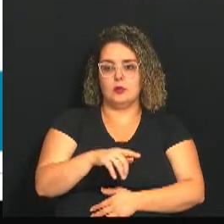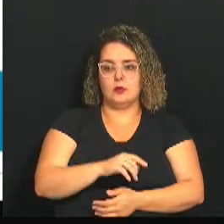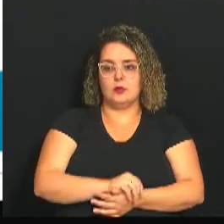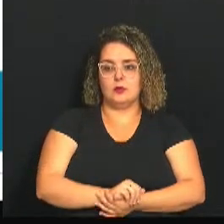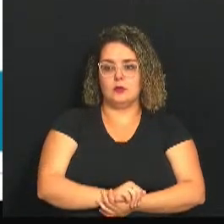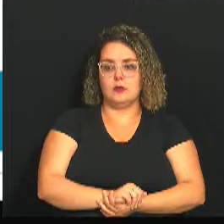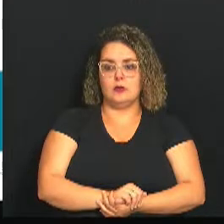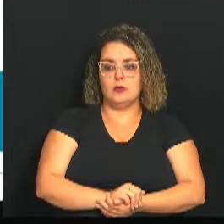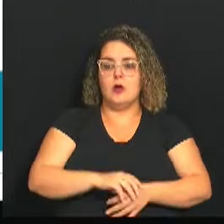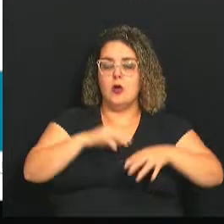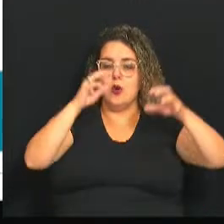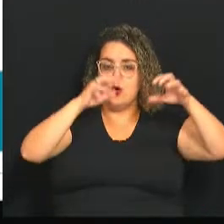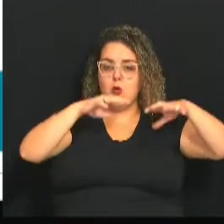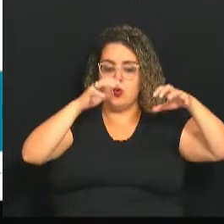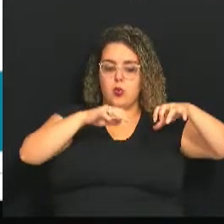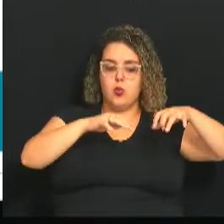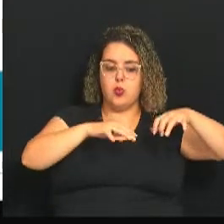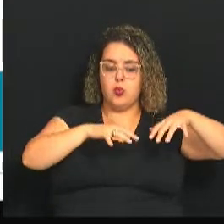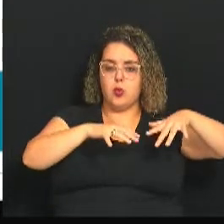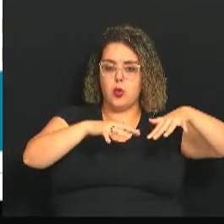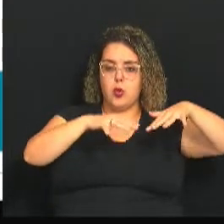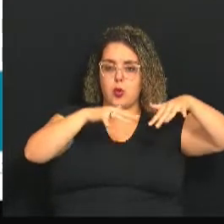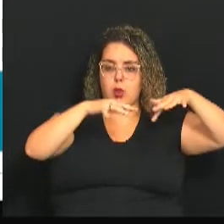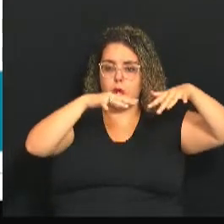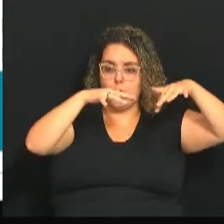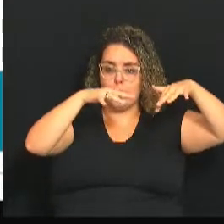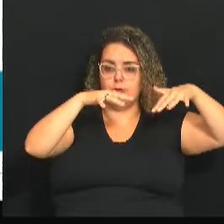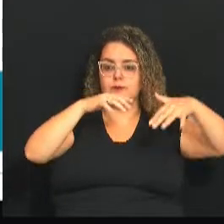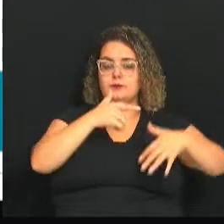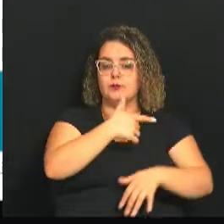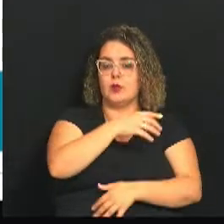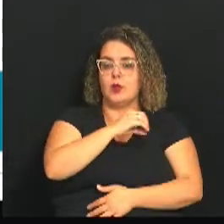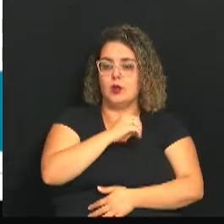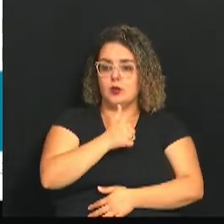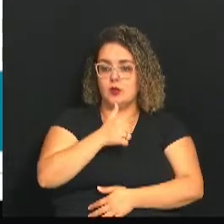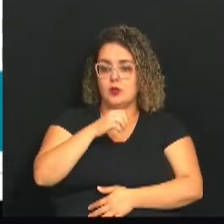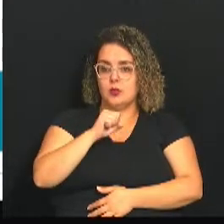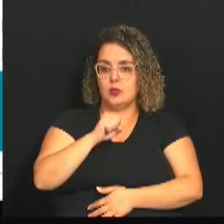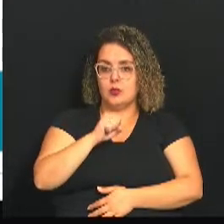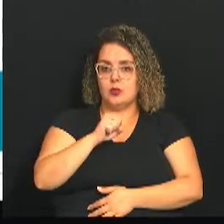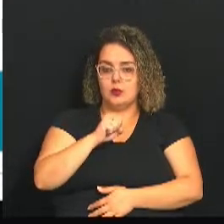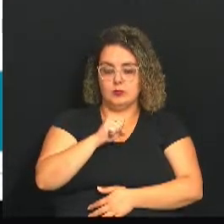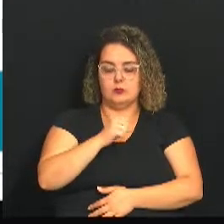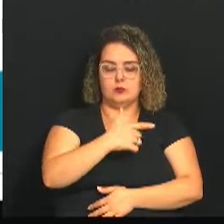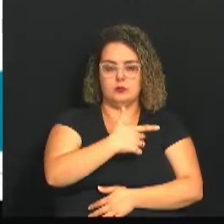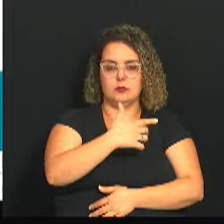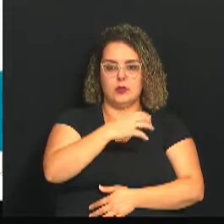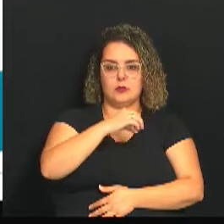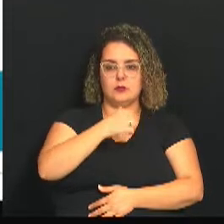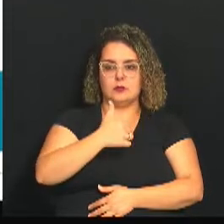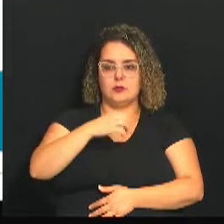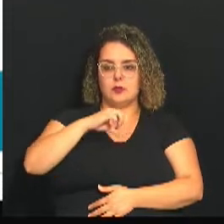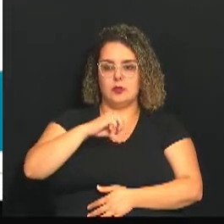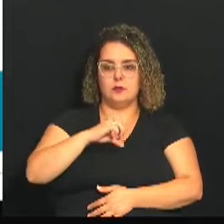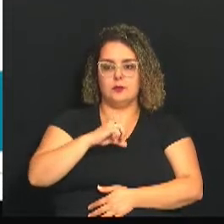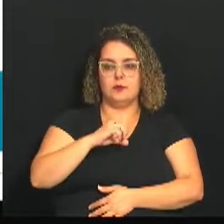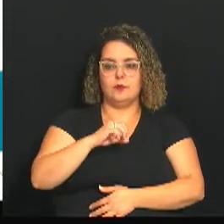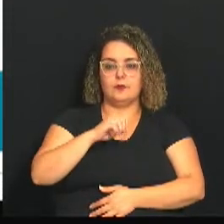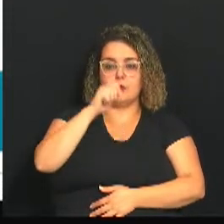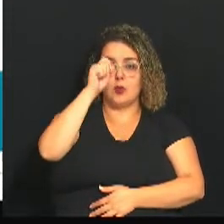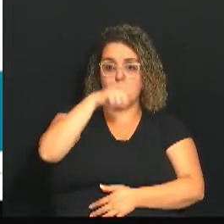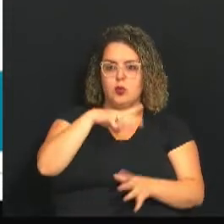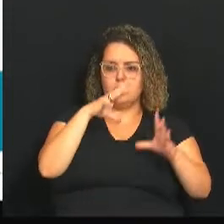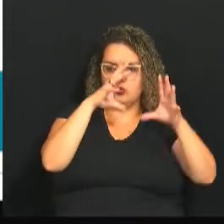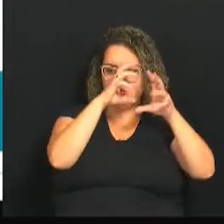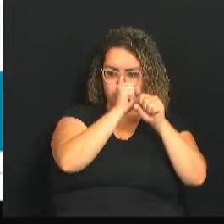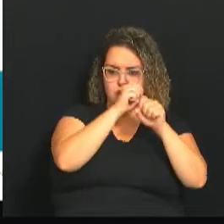em Campinas, no ano de 2019. Ele mostra aqui em azul mais escuro as áreas que foram mais afetadas, que tiveram mais